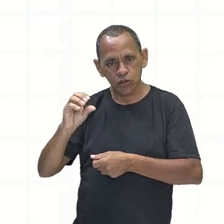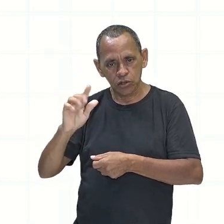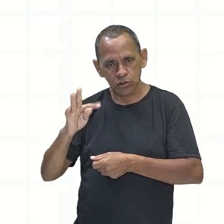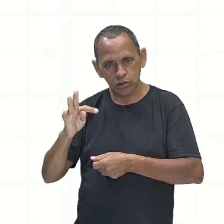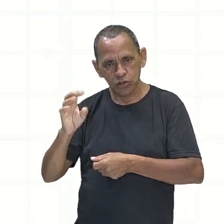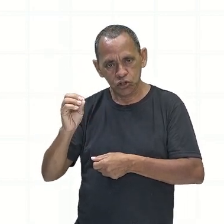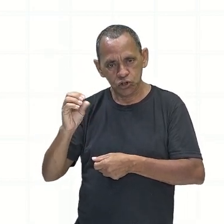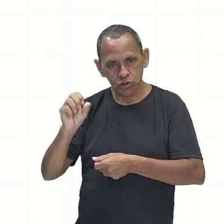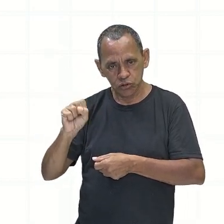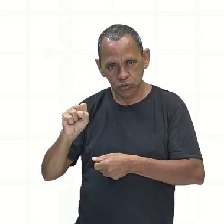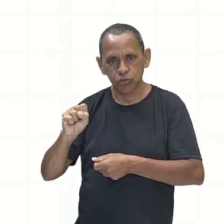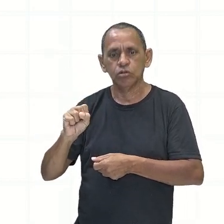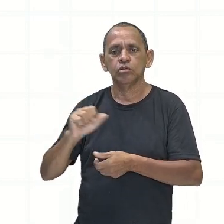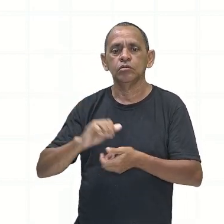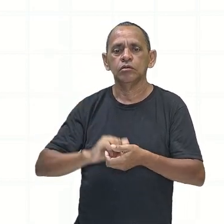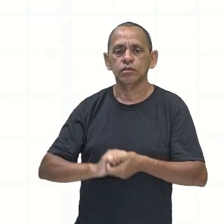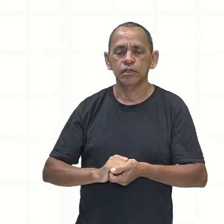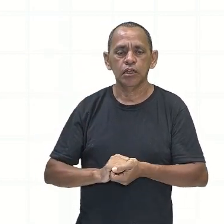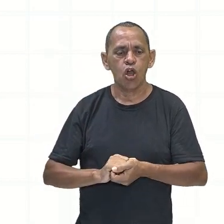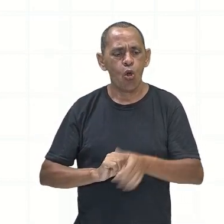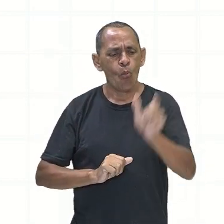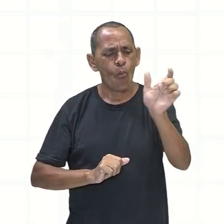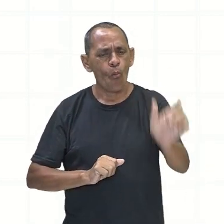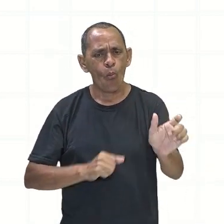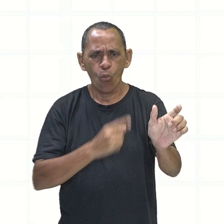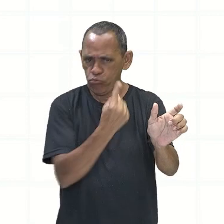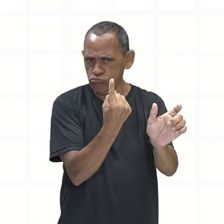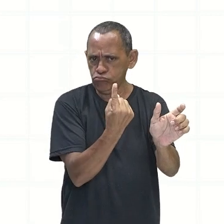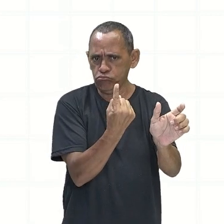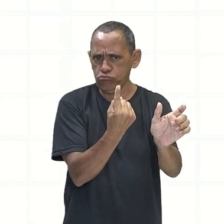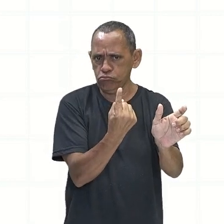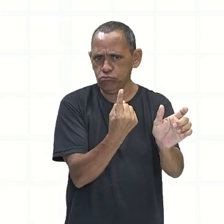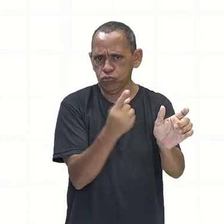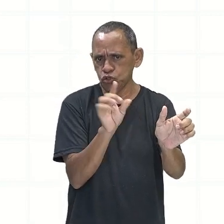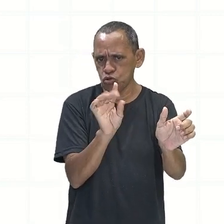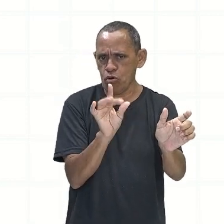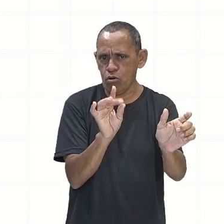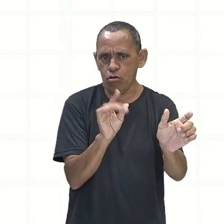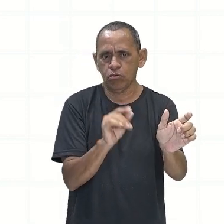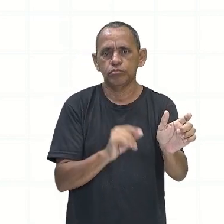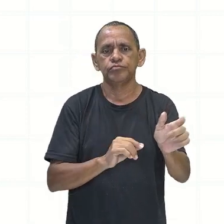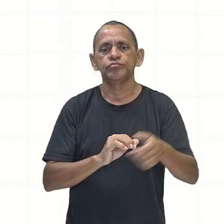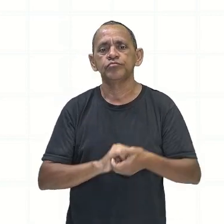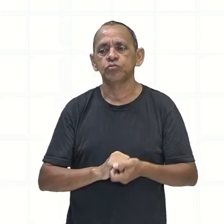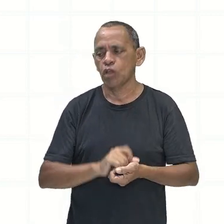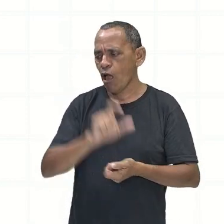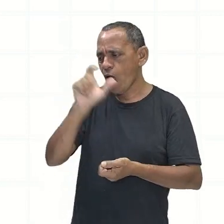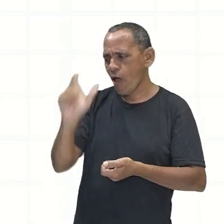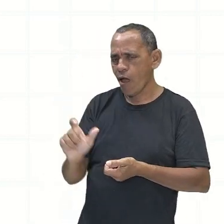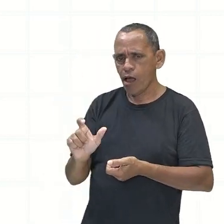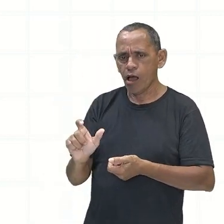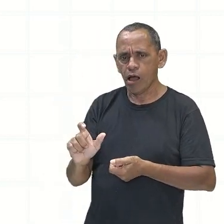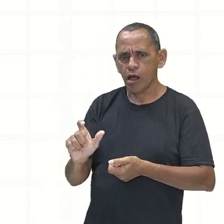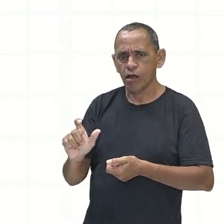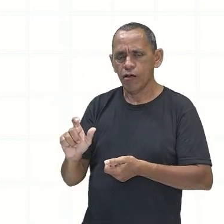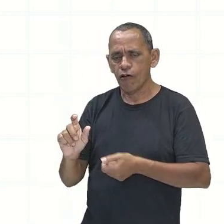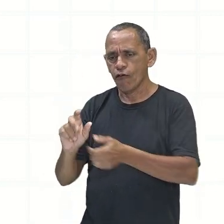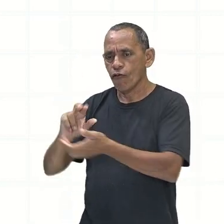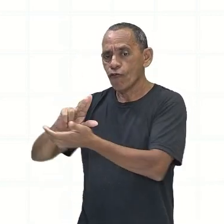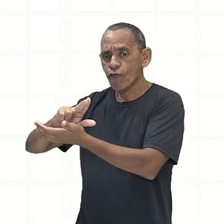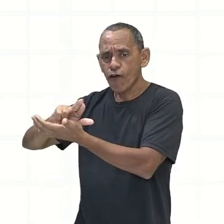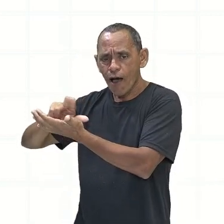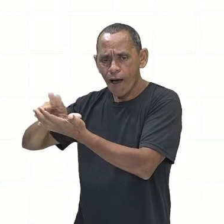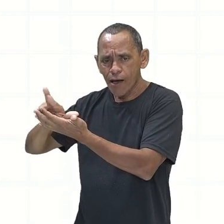uma pessoa, um garoto, um menino, certo? Temos também a flexão de